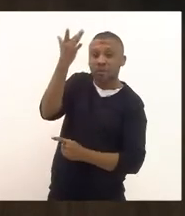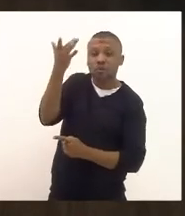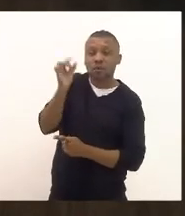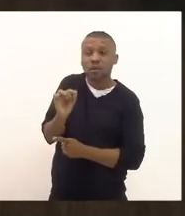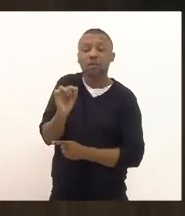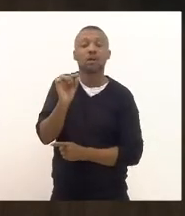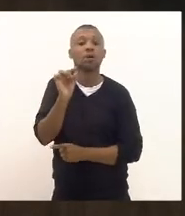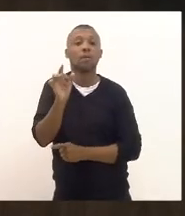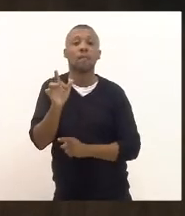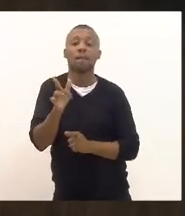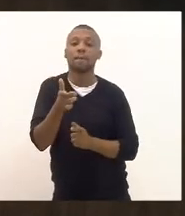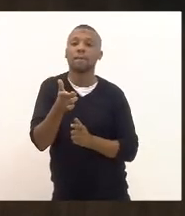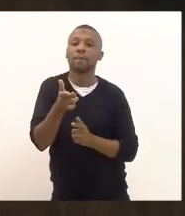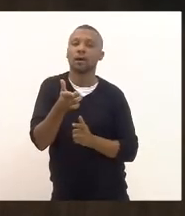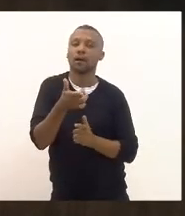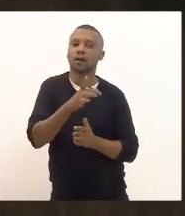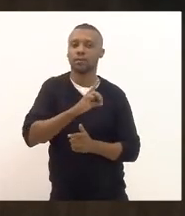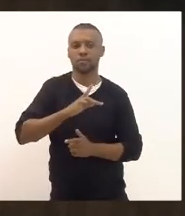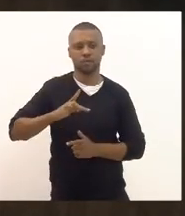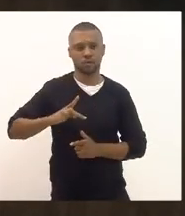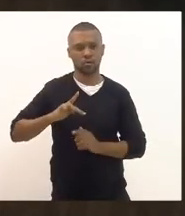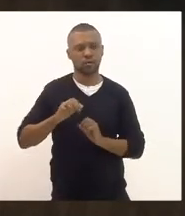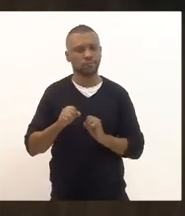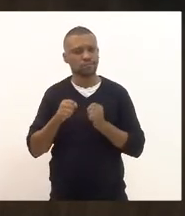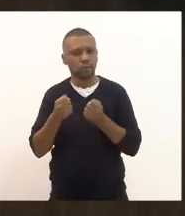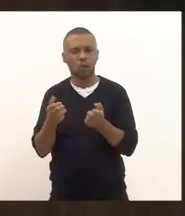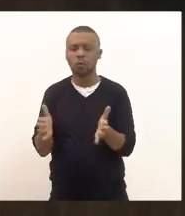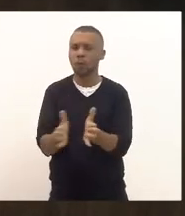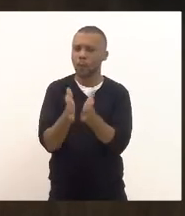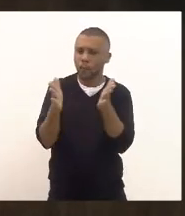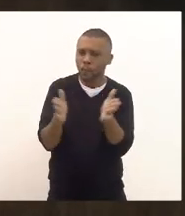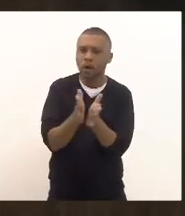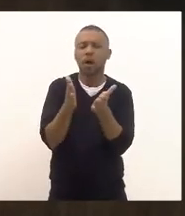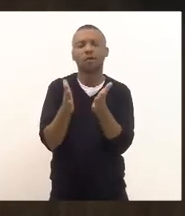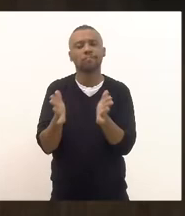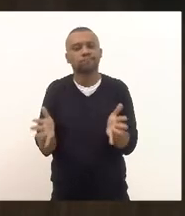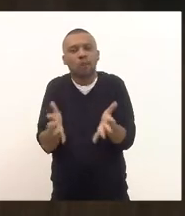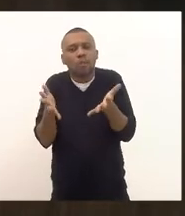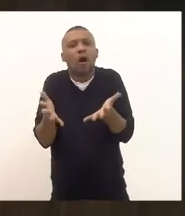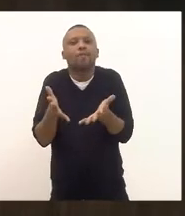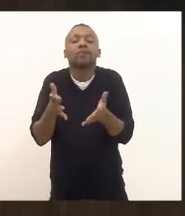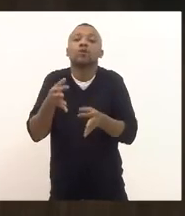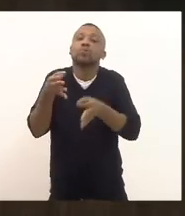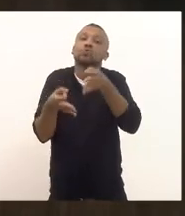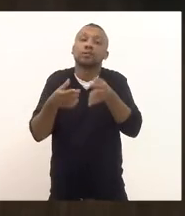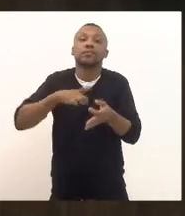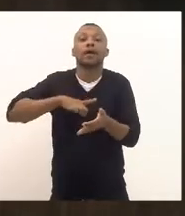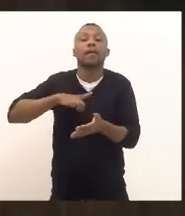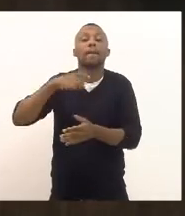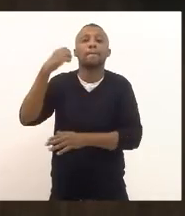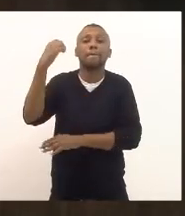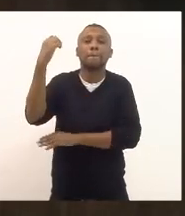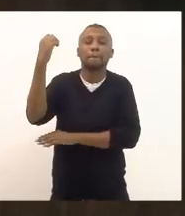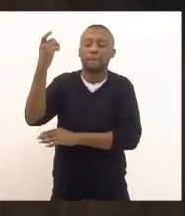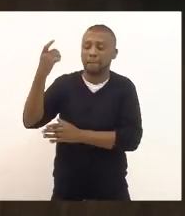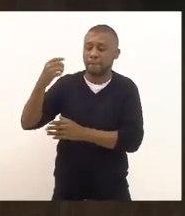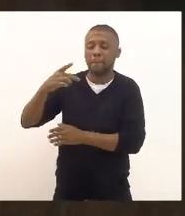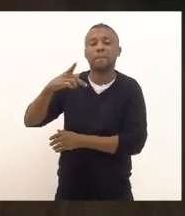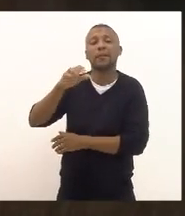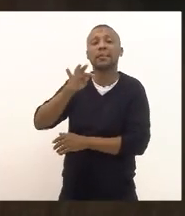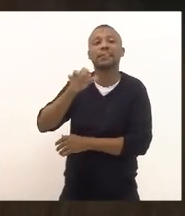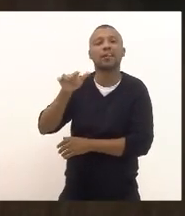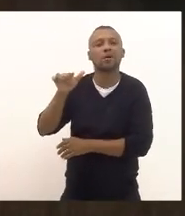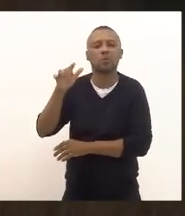cidade como essa que defende os necessitados que promove a justiça que tem plantão hoje noturnos me atender a